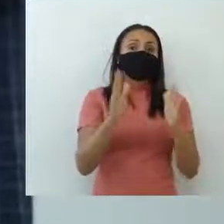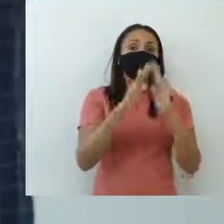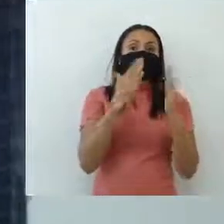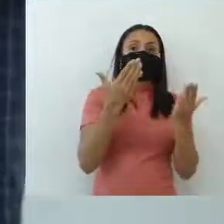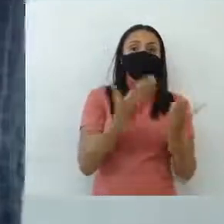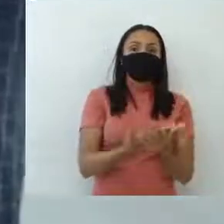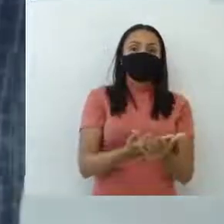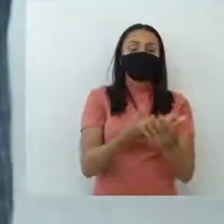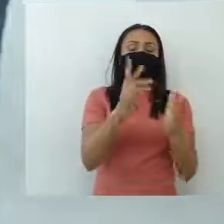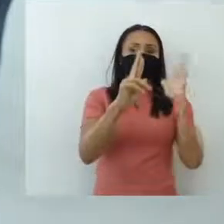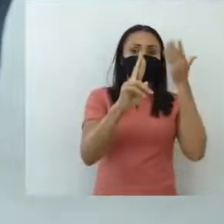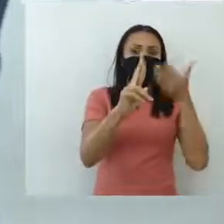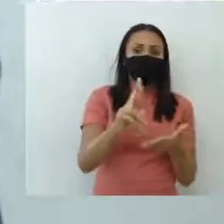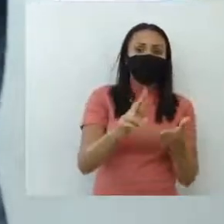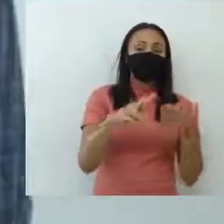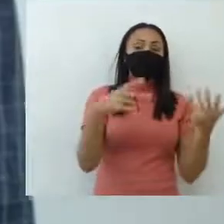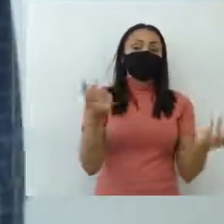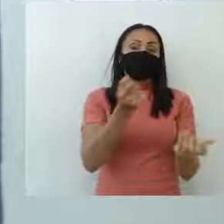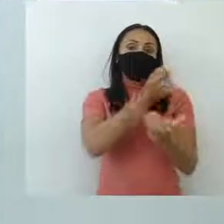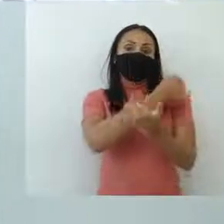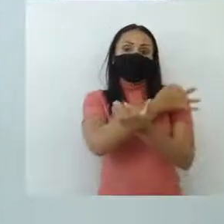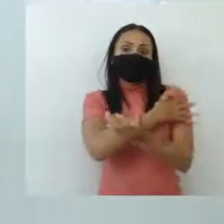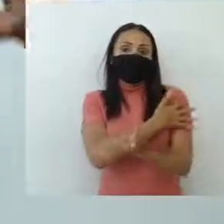de Referência de Ensino Fundamental